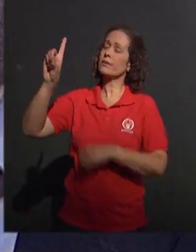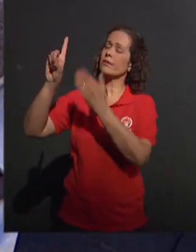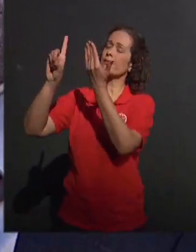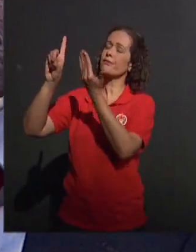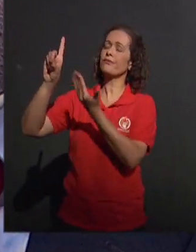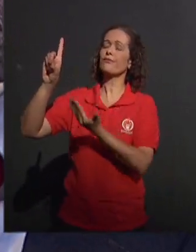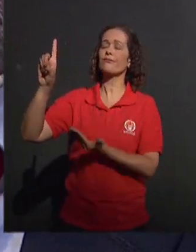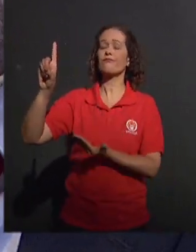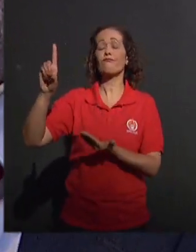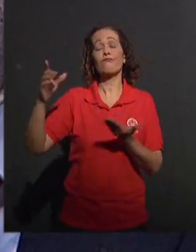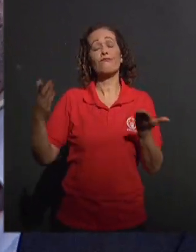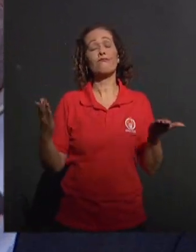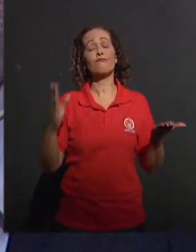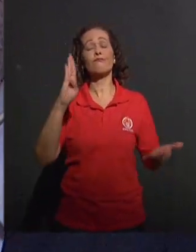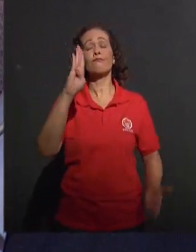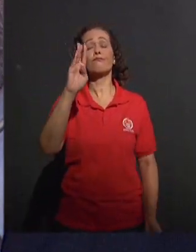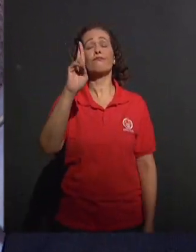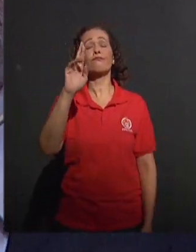Mas ficou o Brasil,